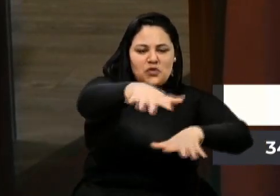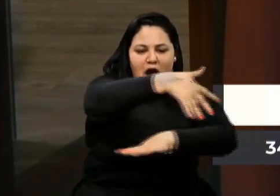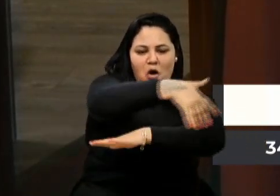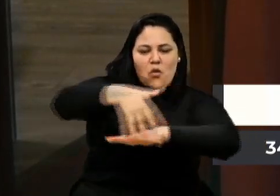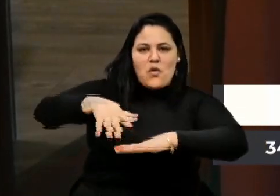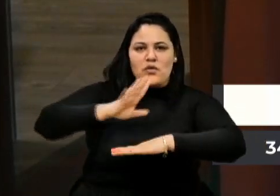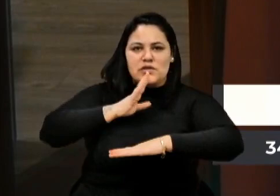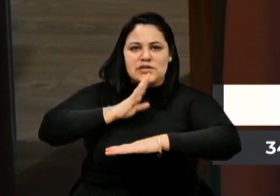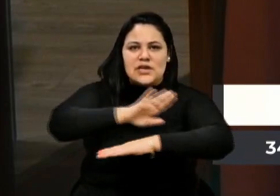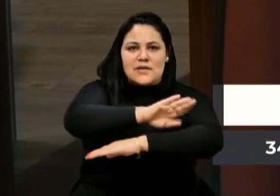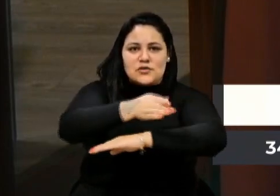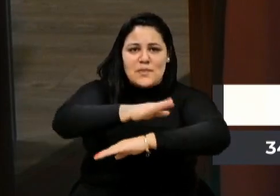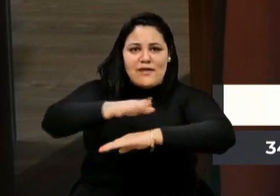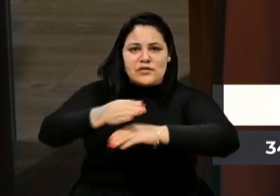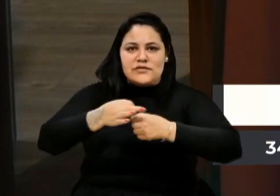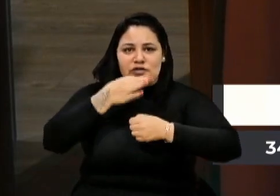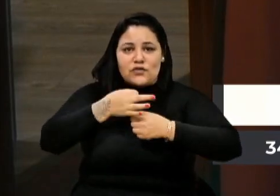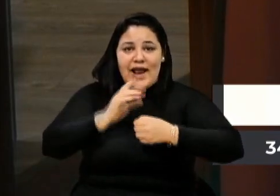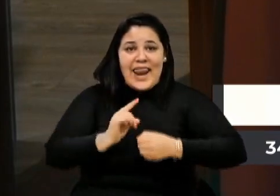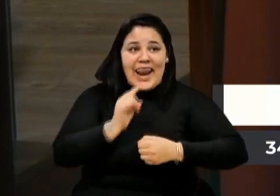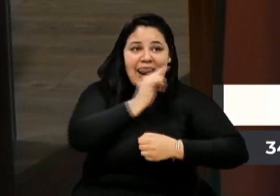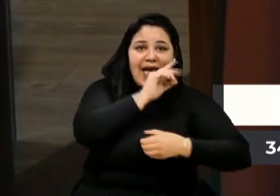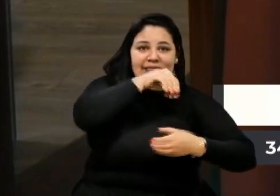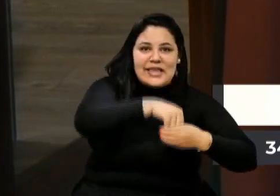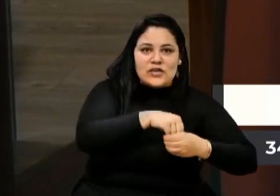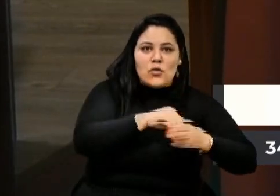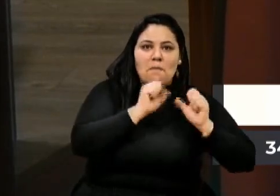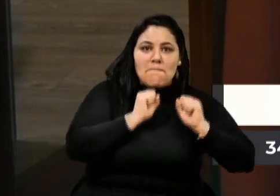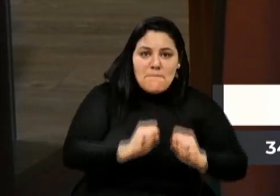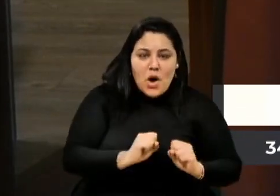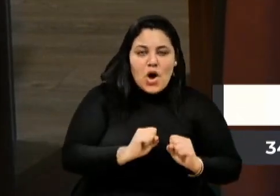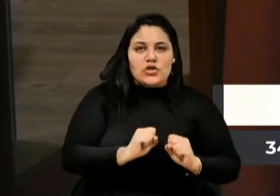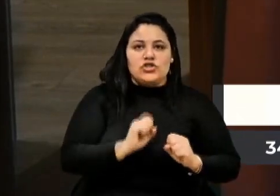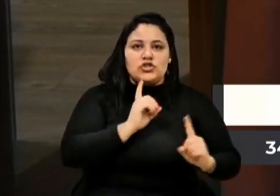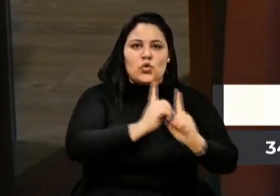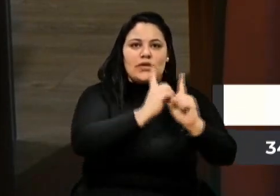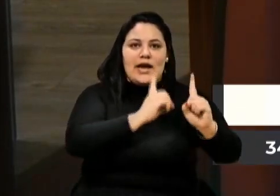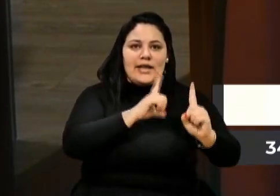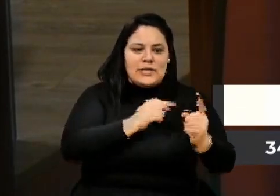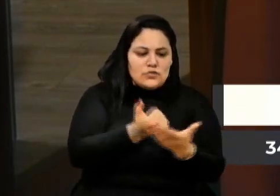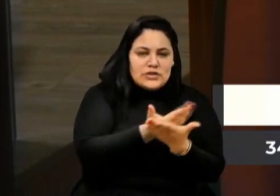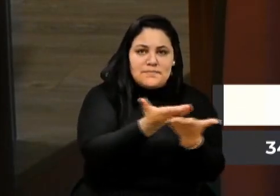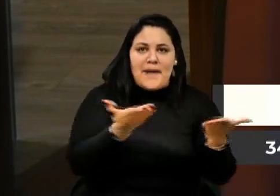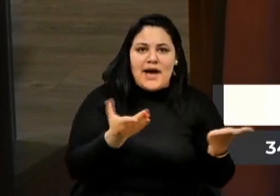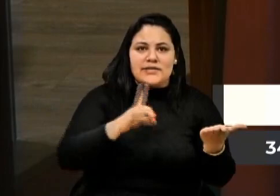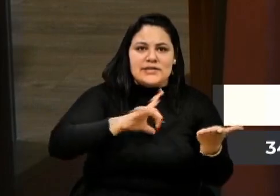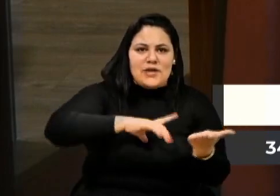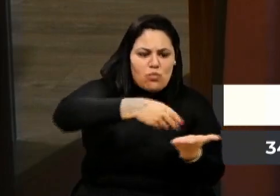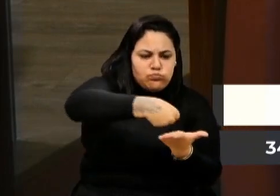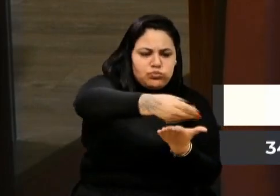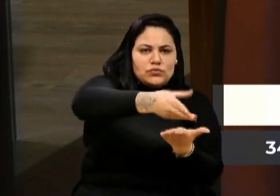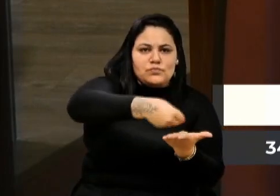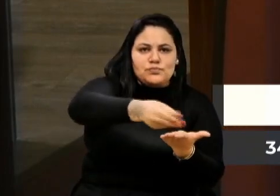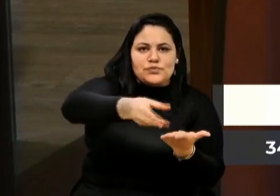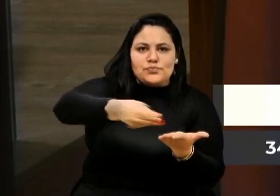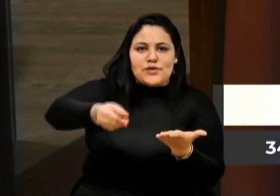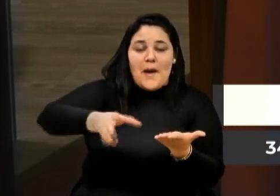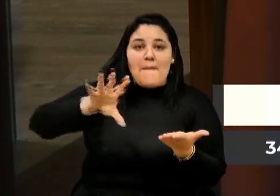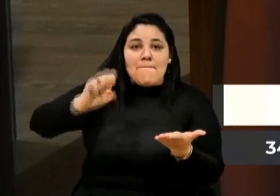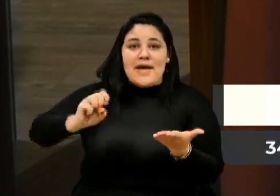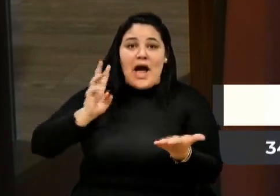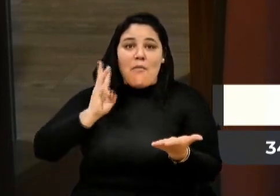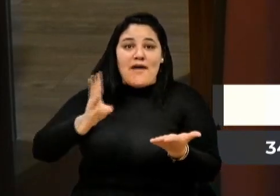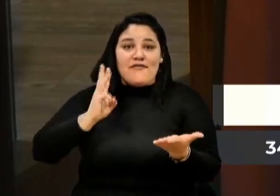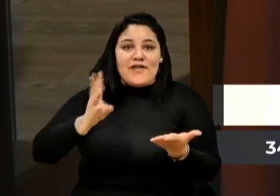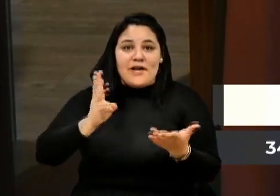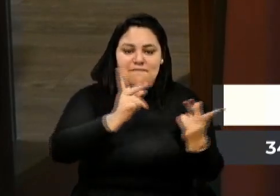Uva, lá dentro mesmo ele possa comprar, tem um espaço onde ele possa adquirir um voucher, pegar uma van, ir para o interior de Caxias